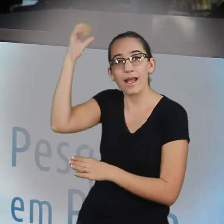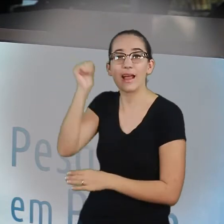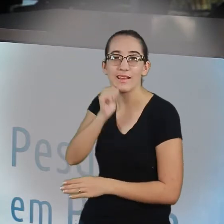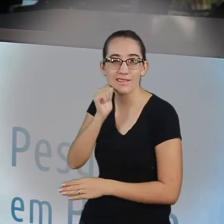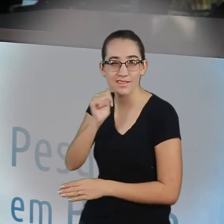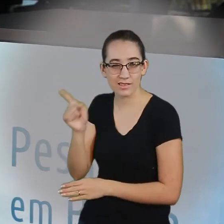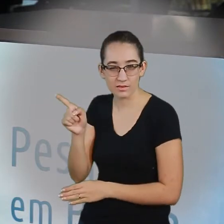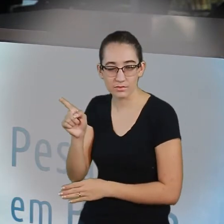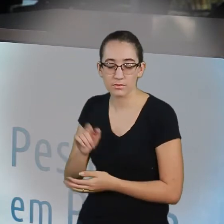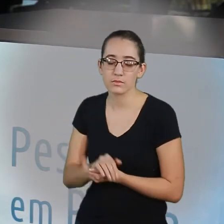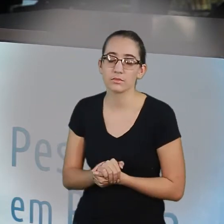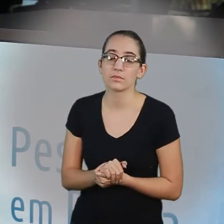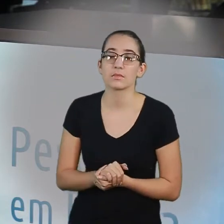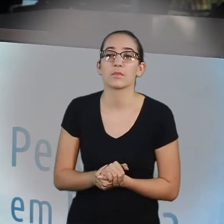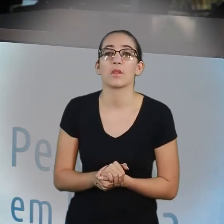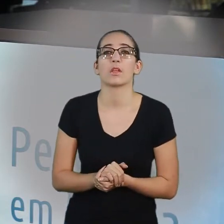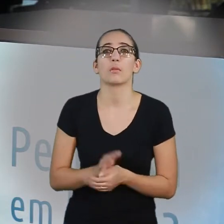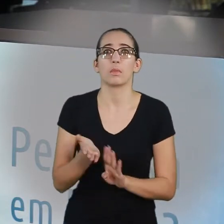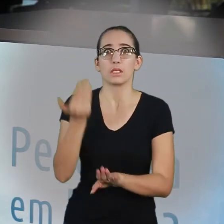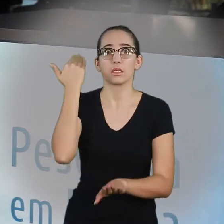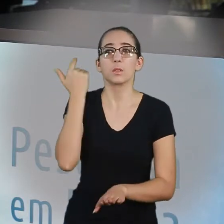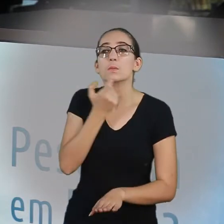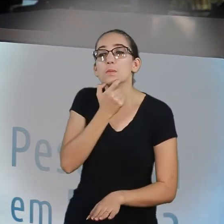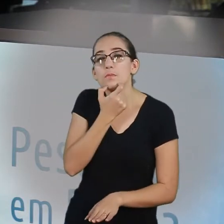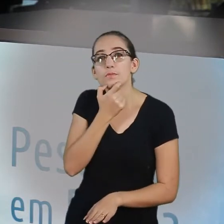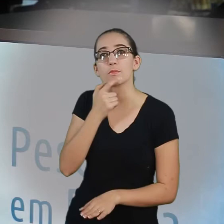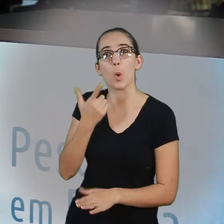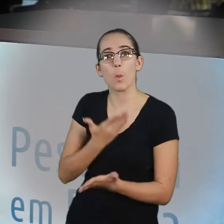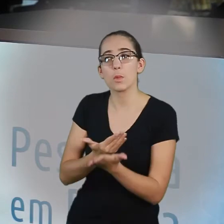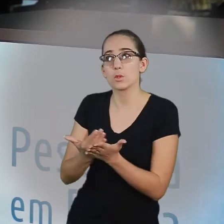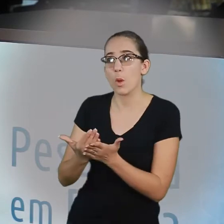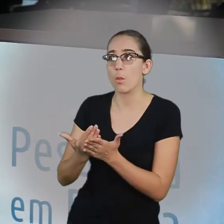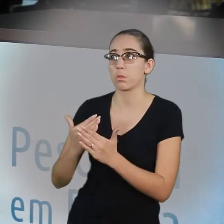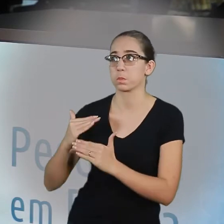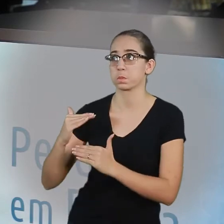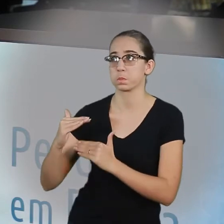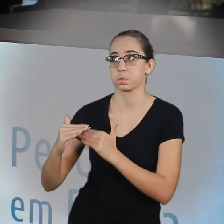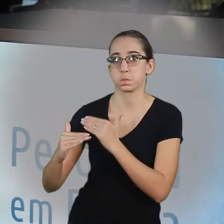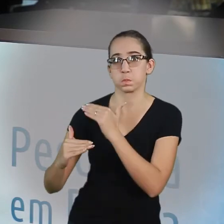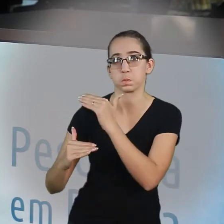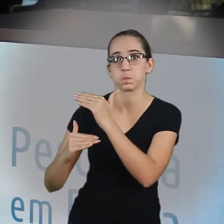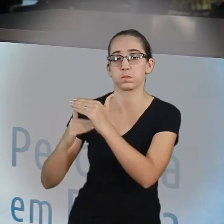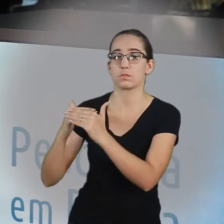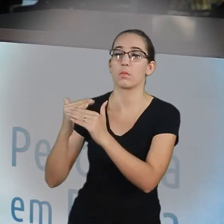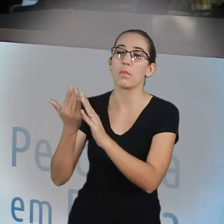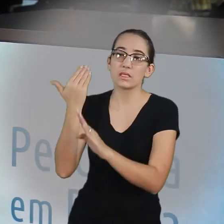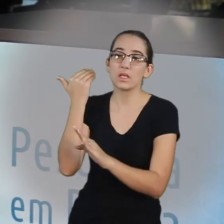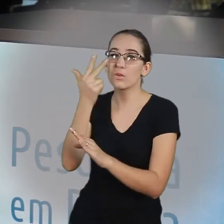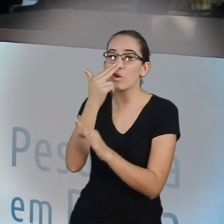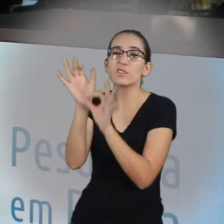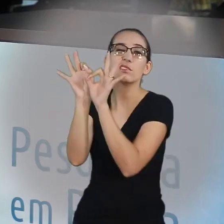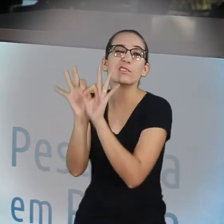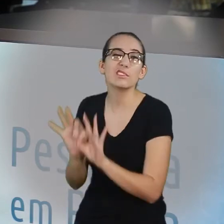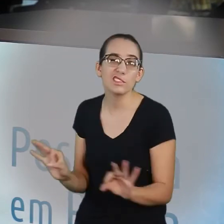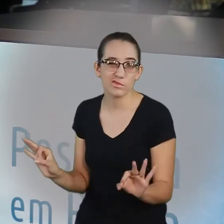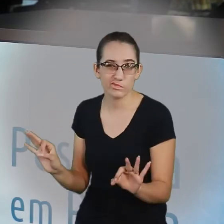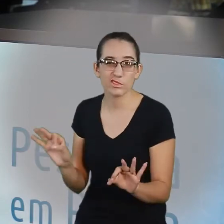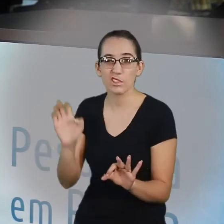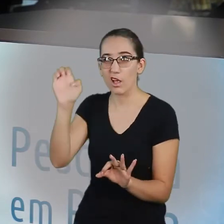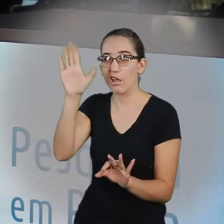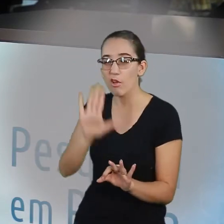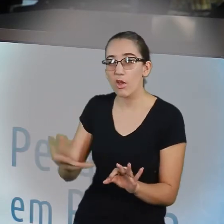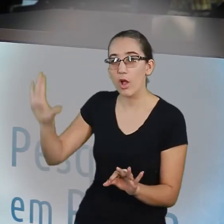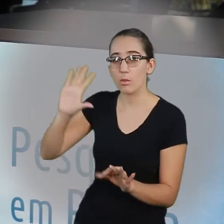período a Grã-Bretanha passou de uma transição de um país periférico na Europa para um país dominante nos